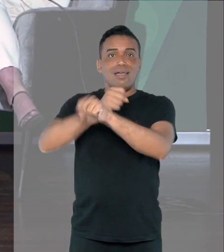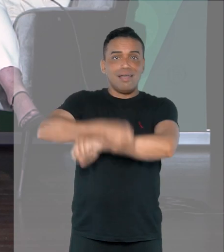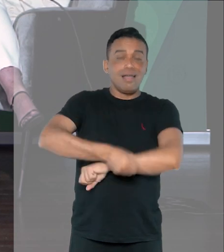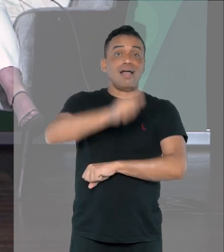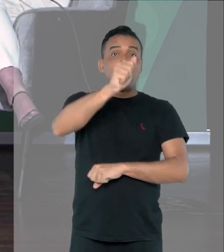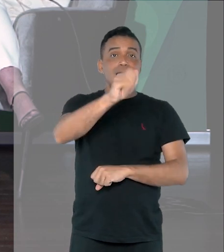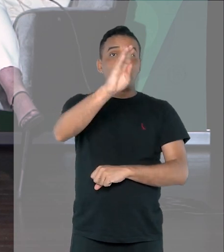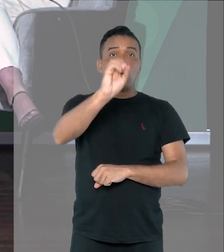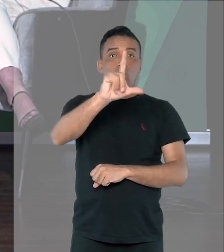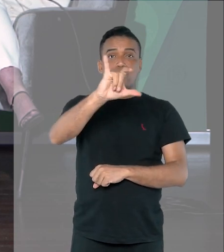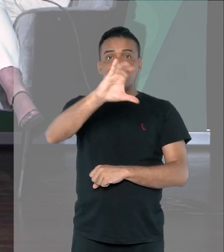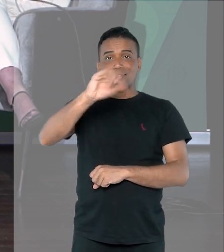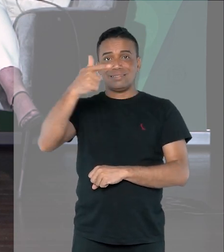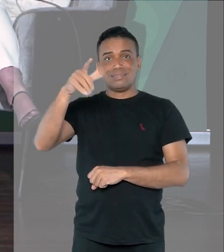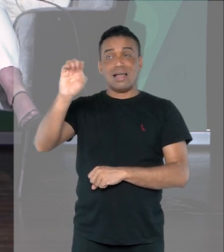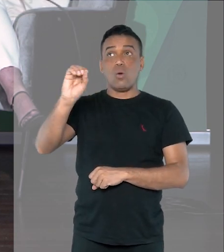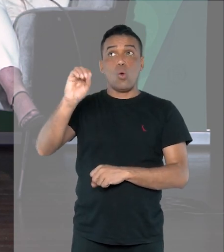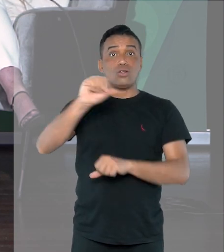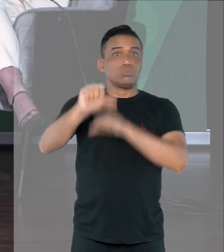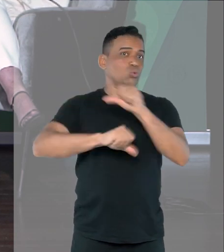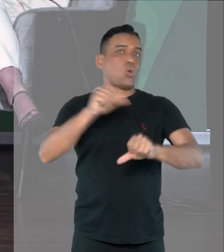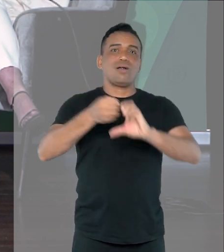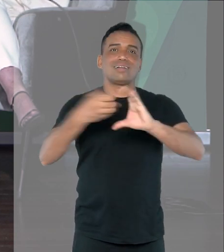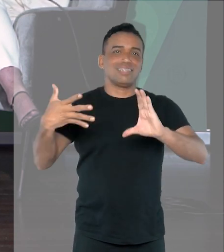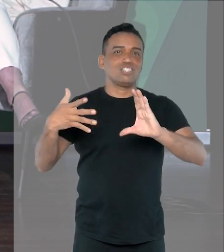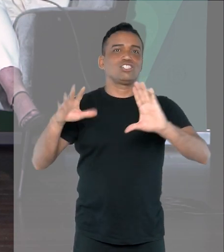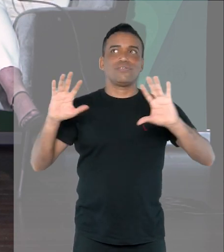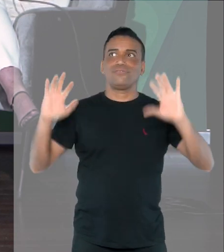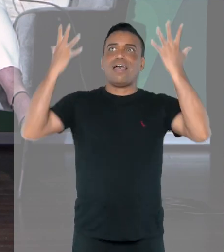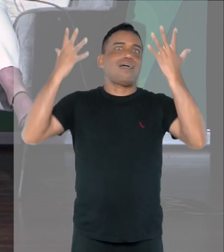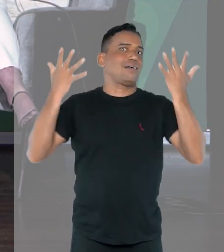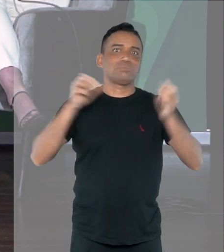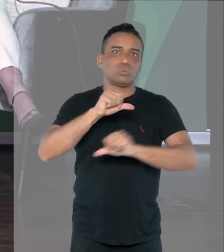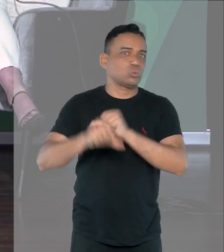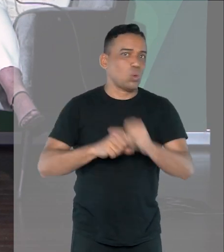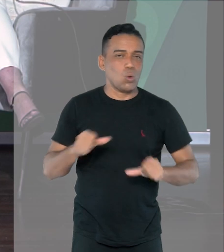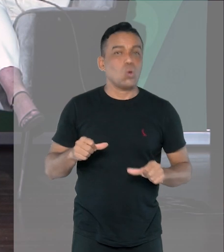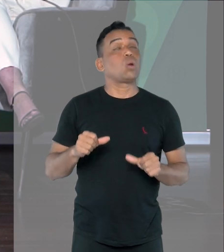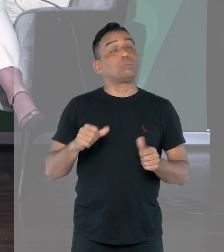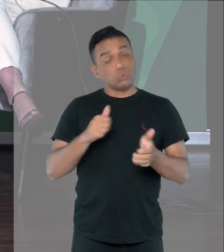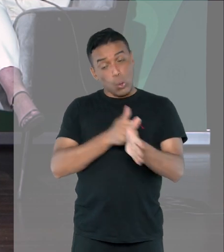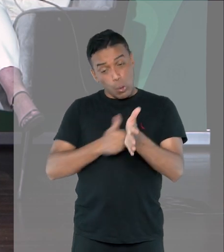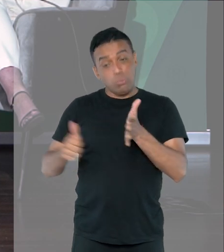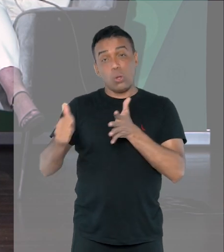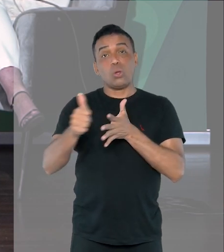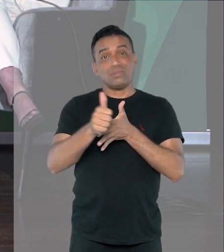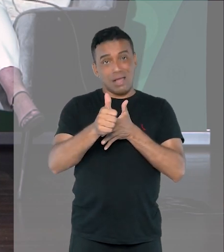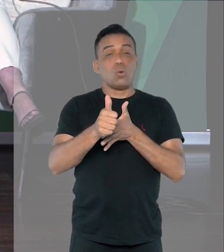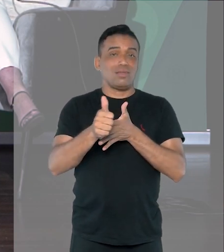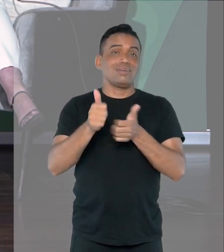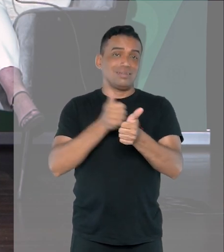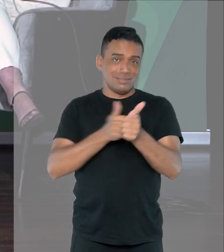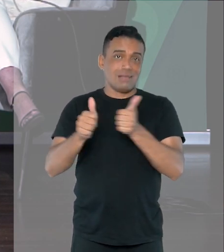13 de maio, hoje já virou uma festa com outras características. Né? Tudo bem, mudam os protagonistas, isso é muito importante, mas nós